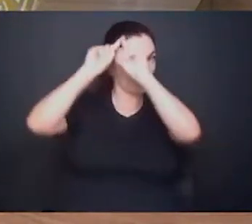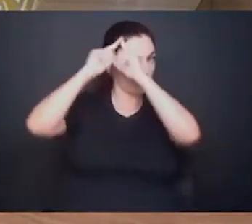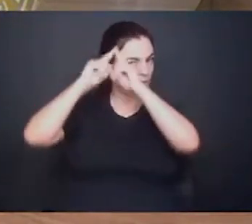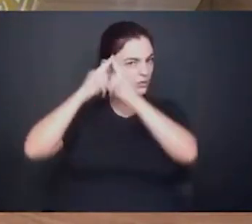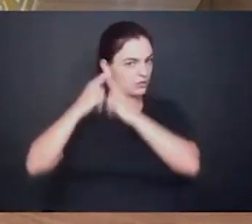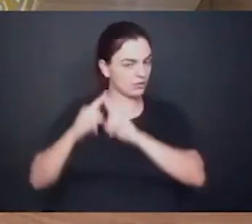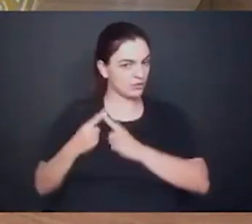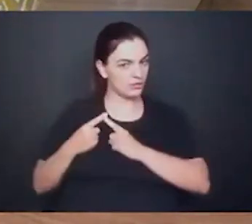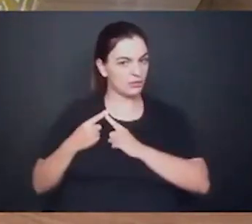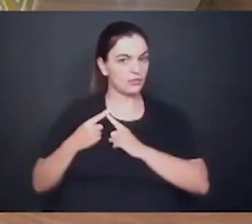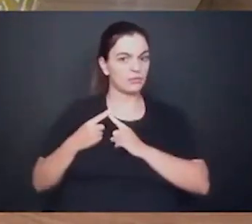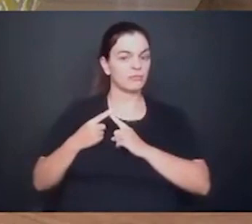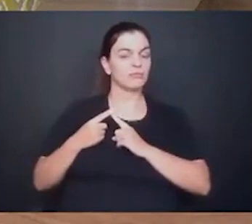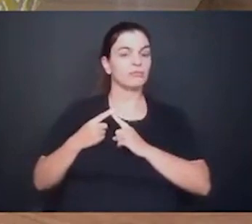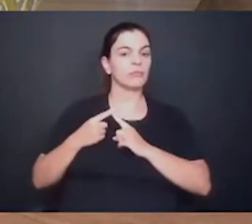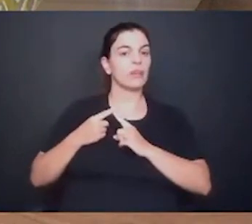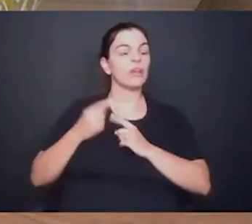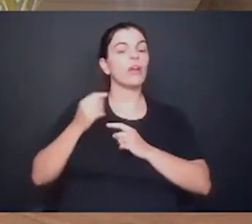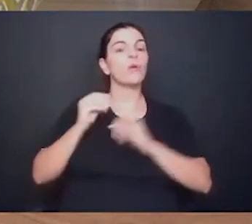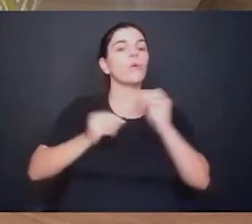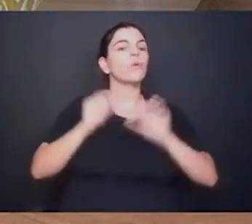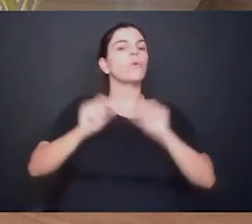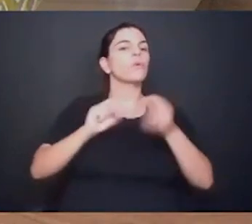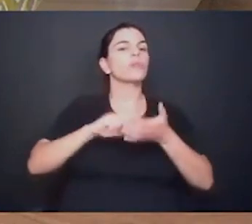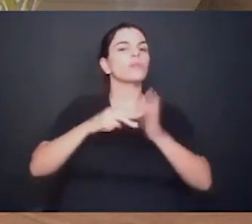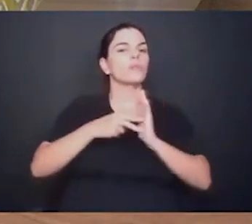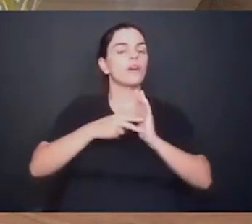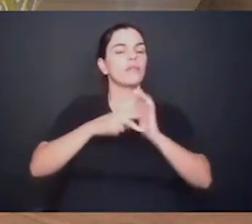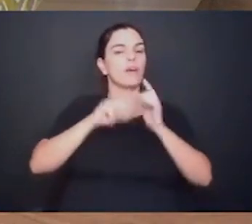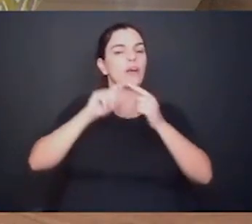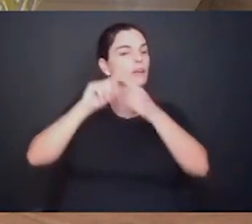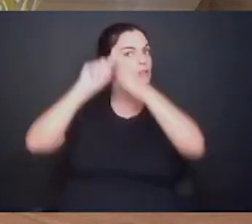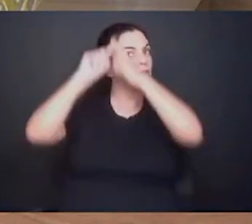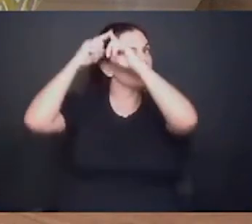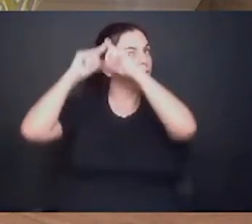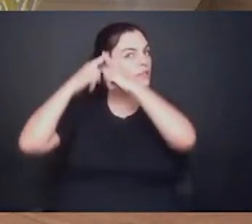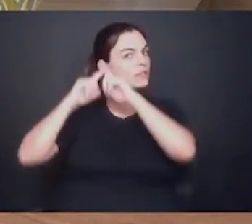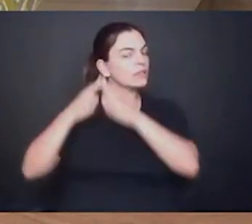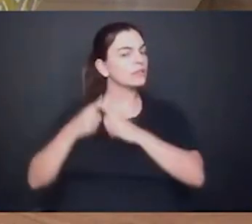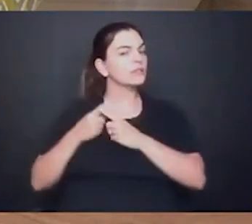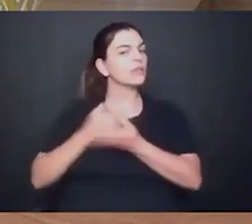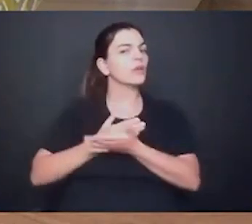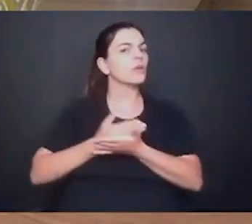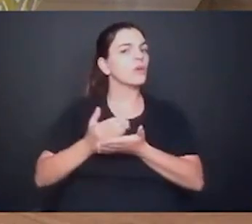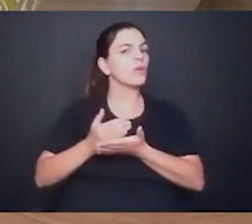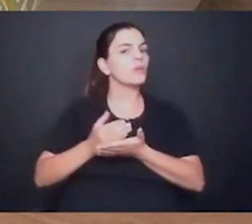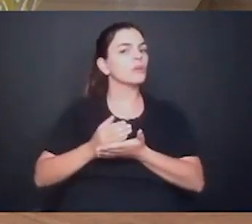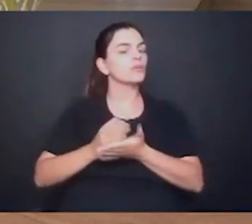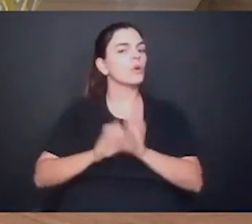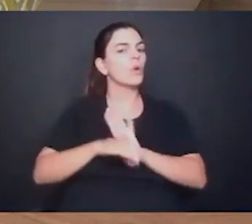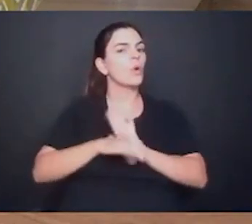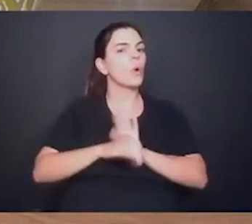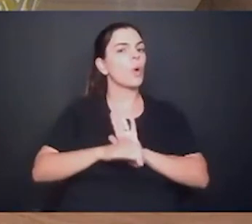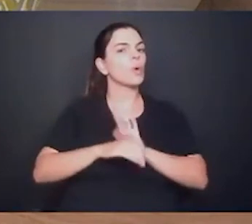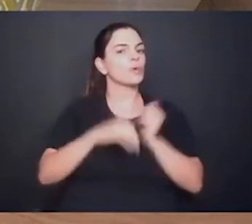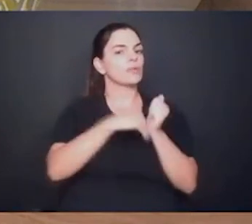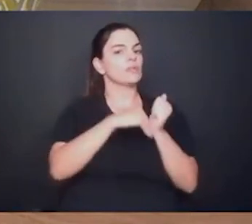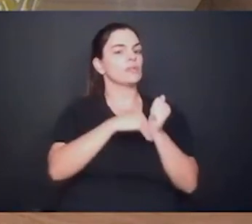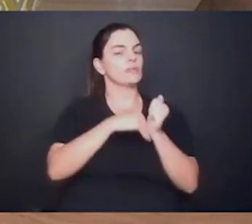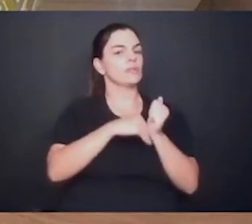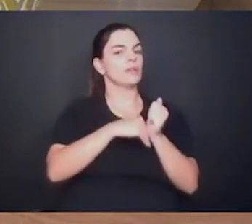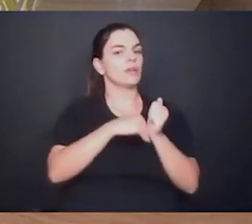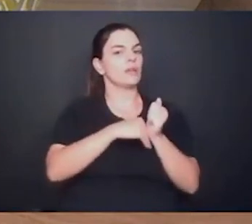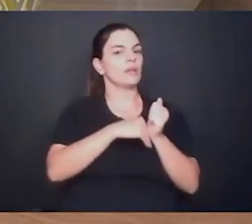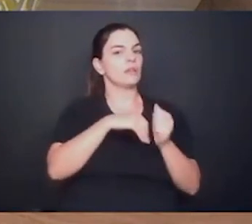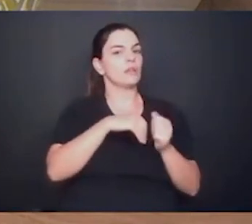tranças começavam a falar sobre liberdade. Os penteados se tornaram um código secreto que indicava os caminhos por onde elas